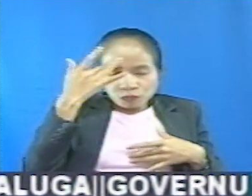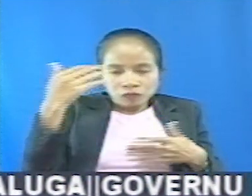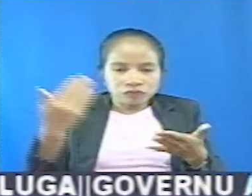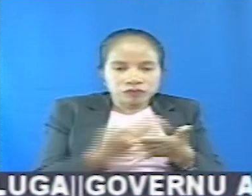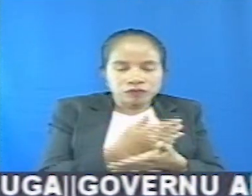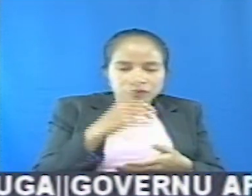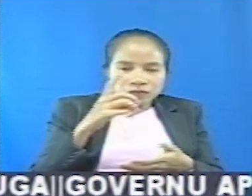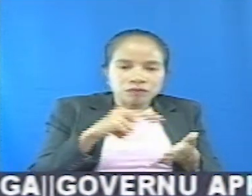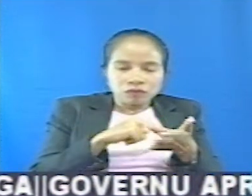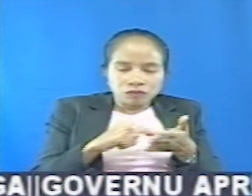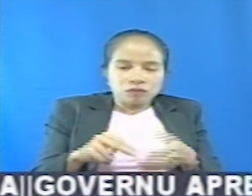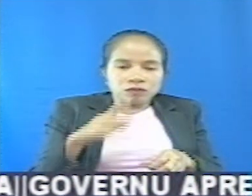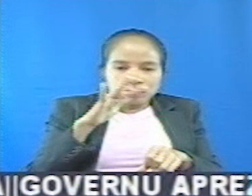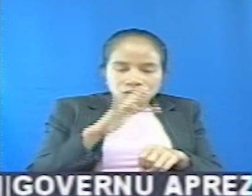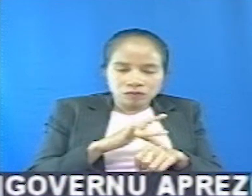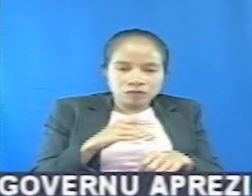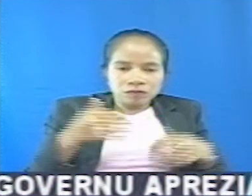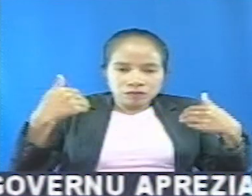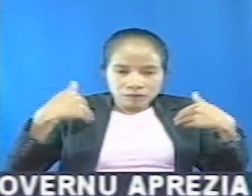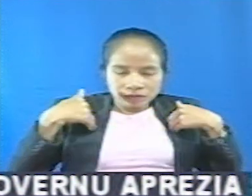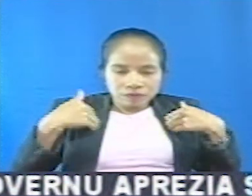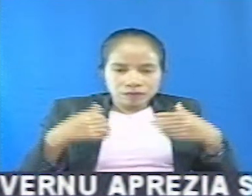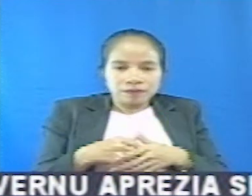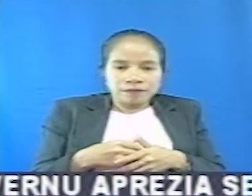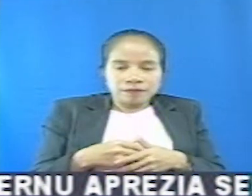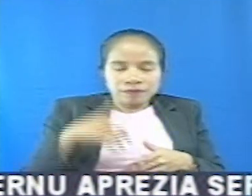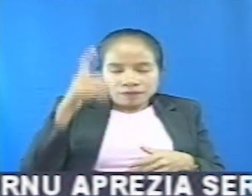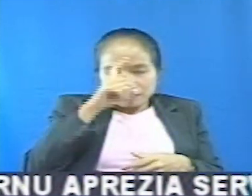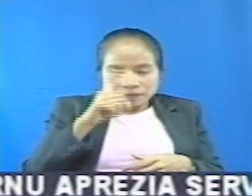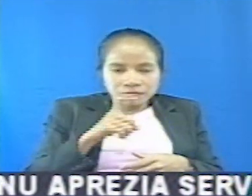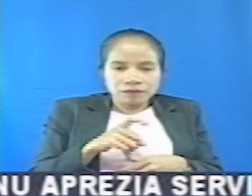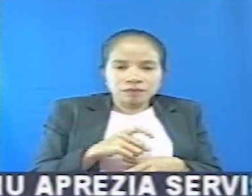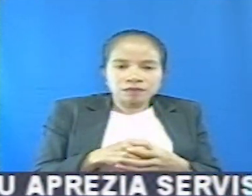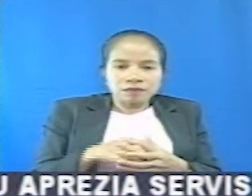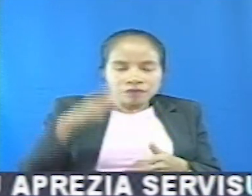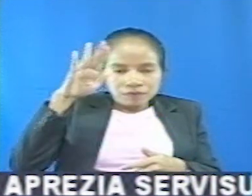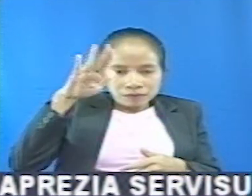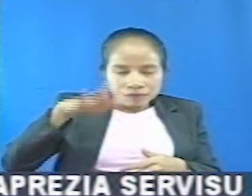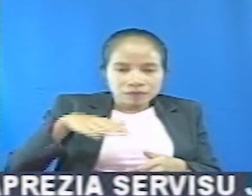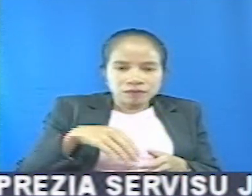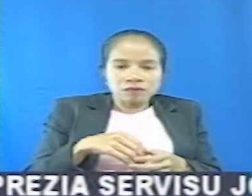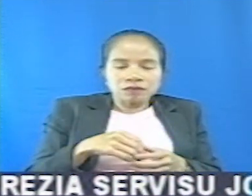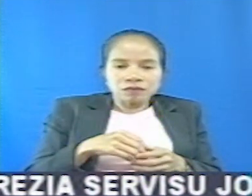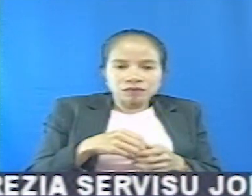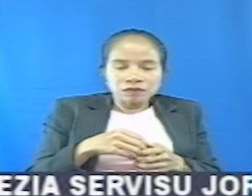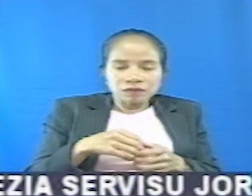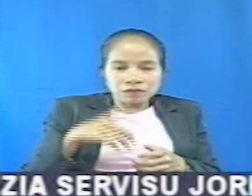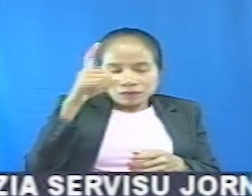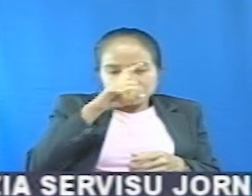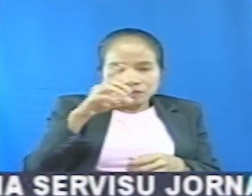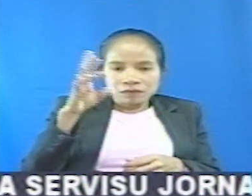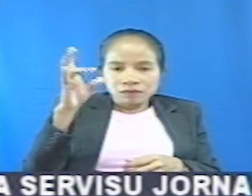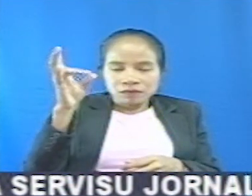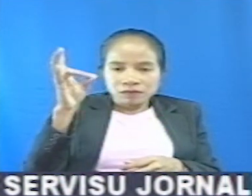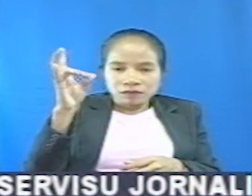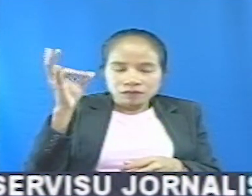no número infectado nebe iha ho idade minoridade to idade hitunulu resin.